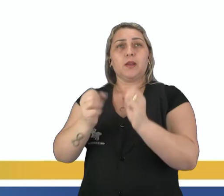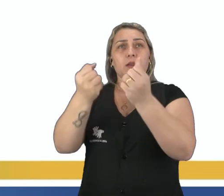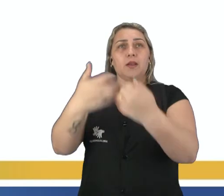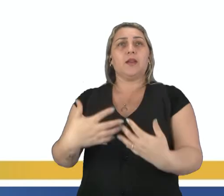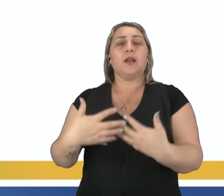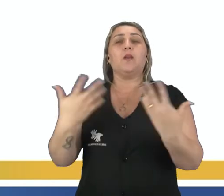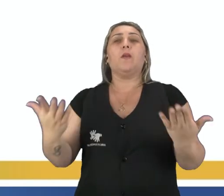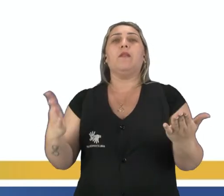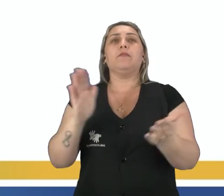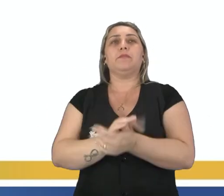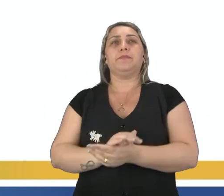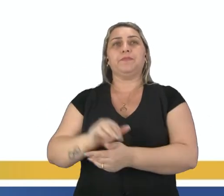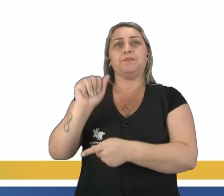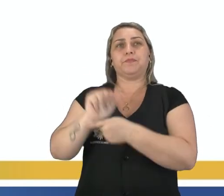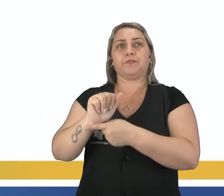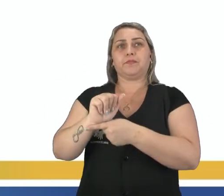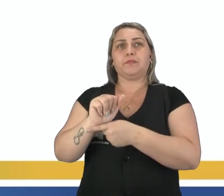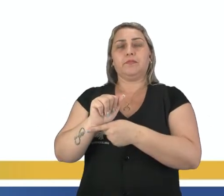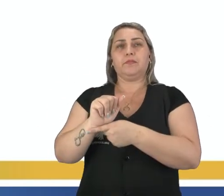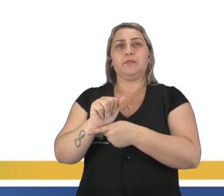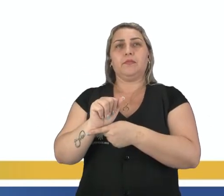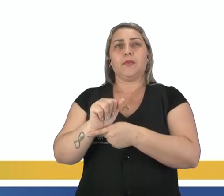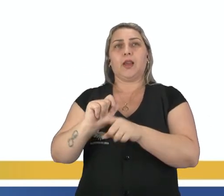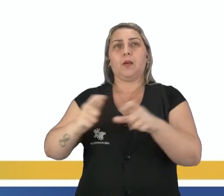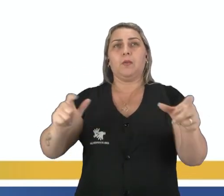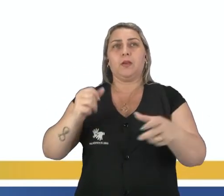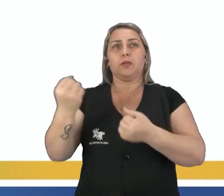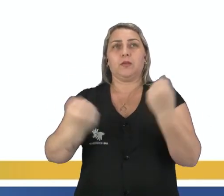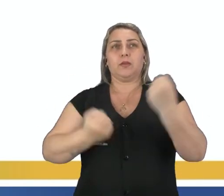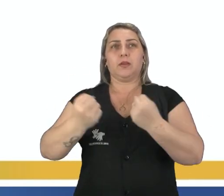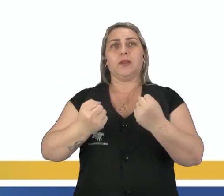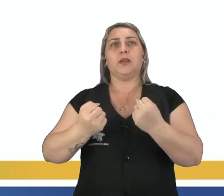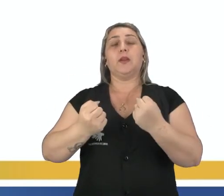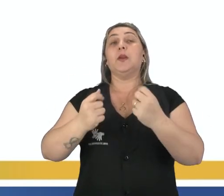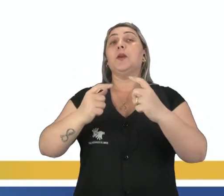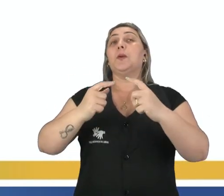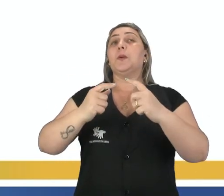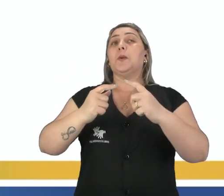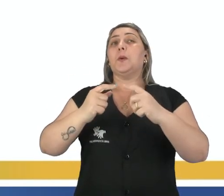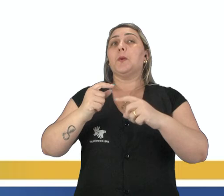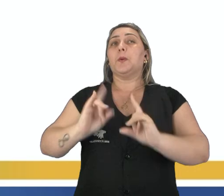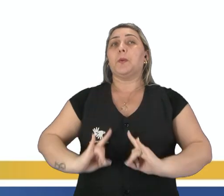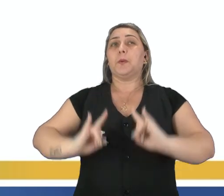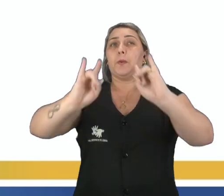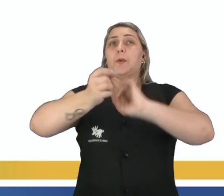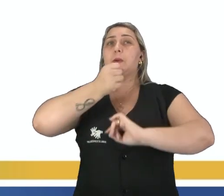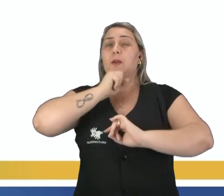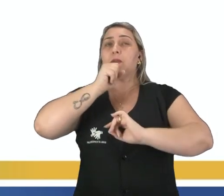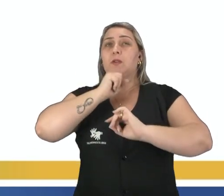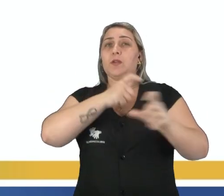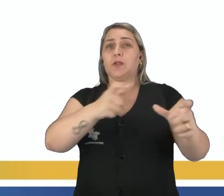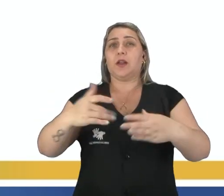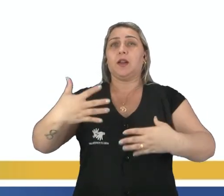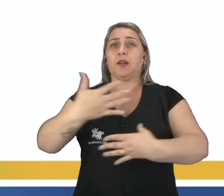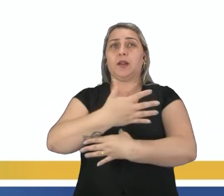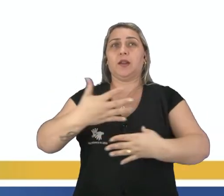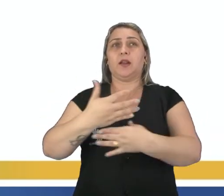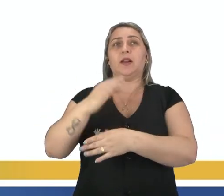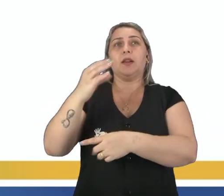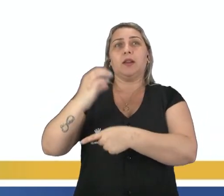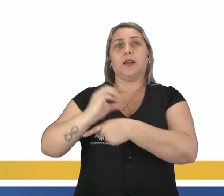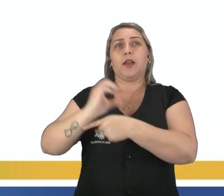mundo, podemos citar: letra A, predomínio de automóveis; letra B, prédios antigos nas áreas